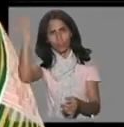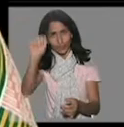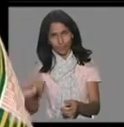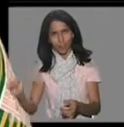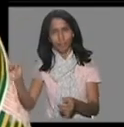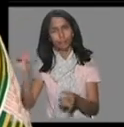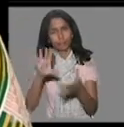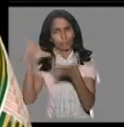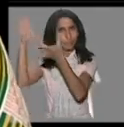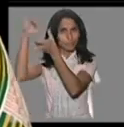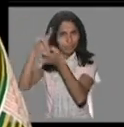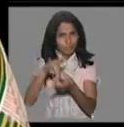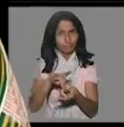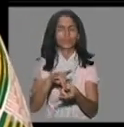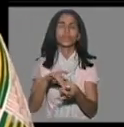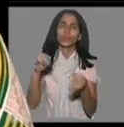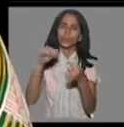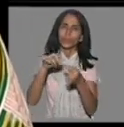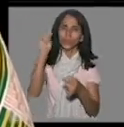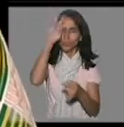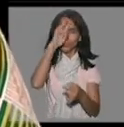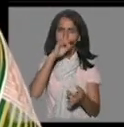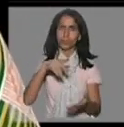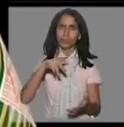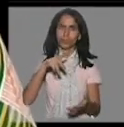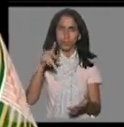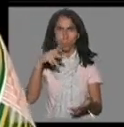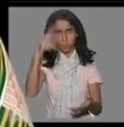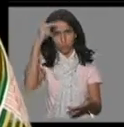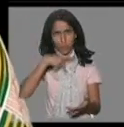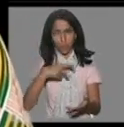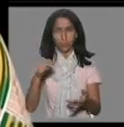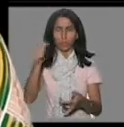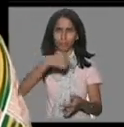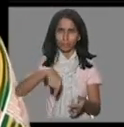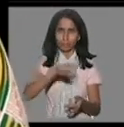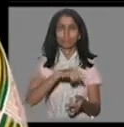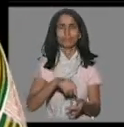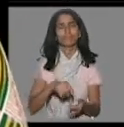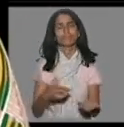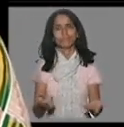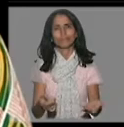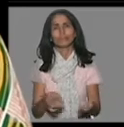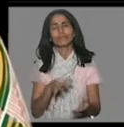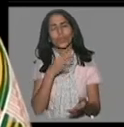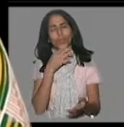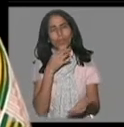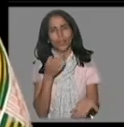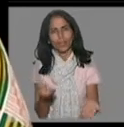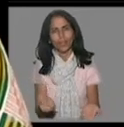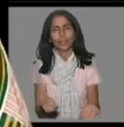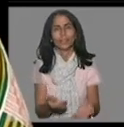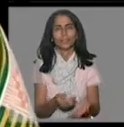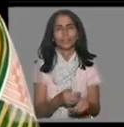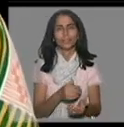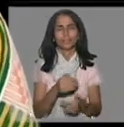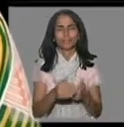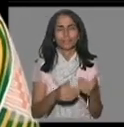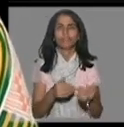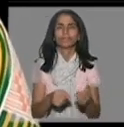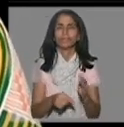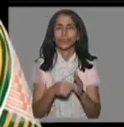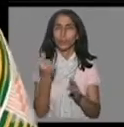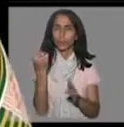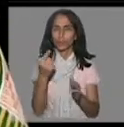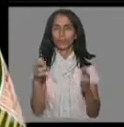tem resquícios da nossa história, né? E a partir desse conhecimento, eu acho que a gente... essa é a